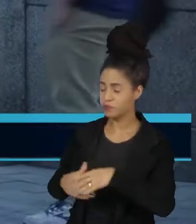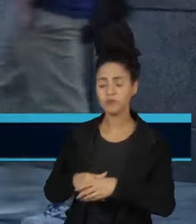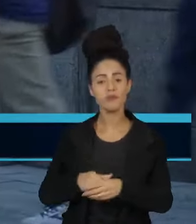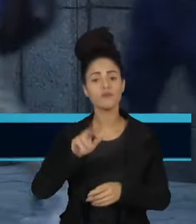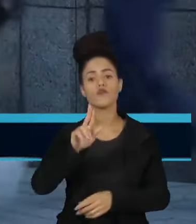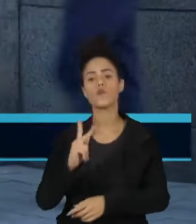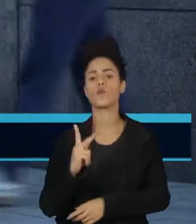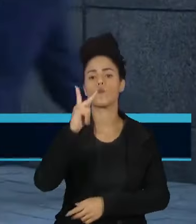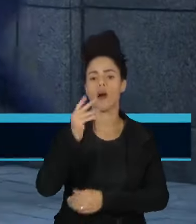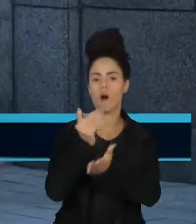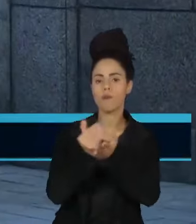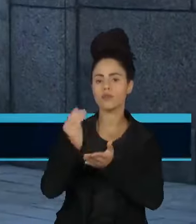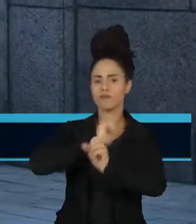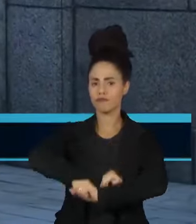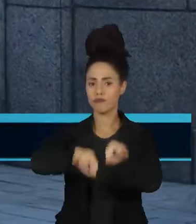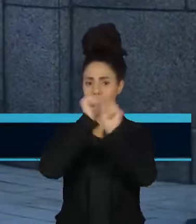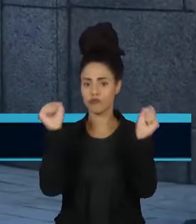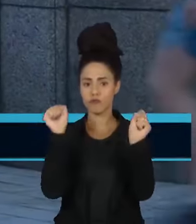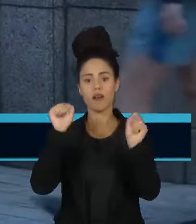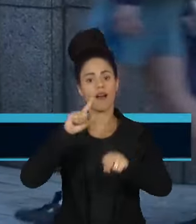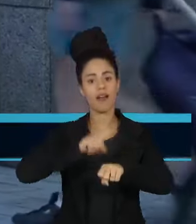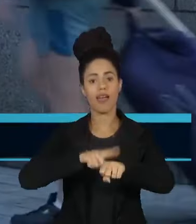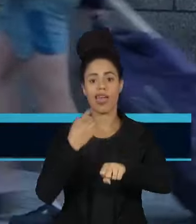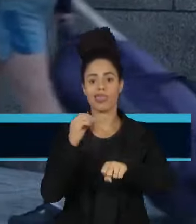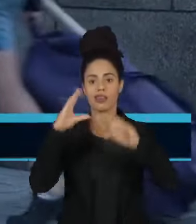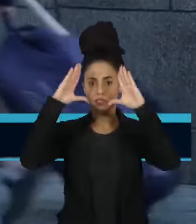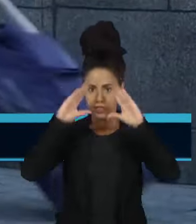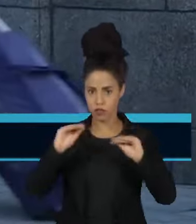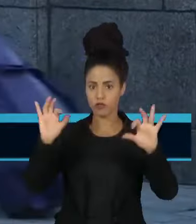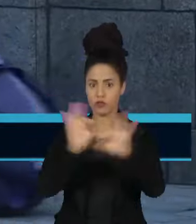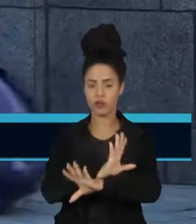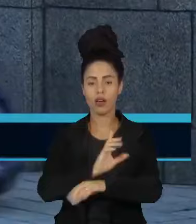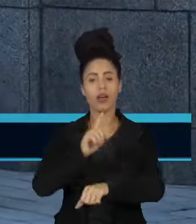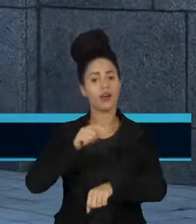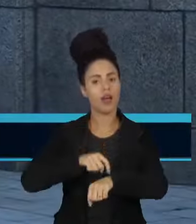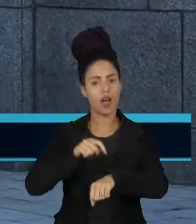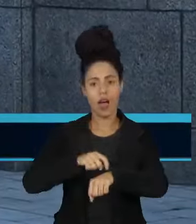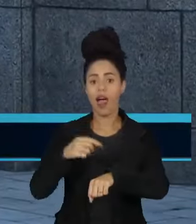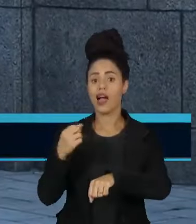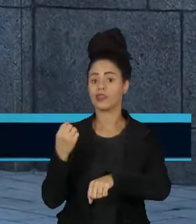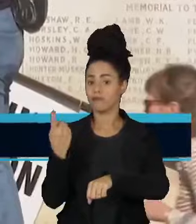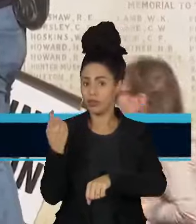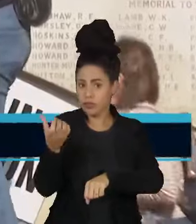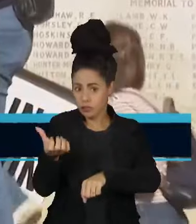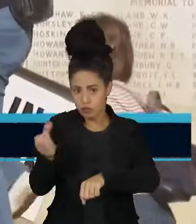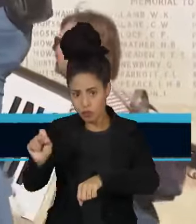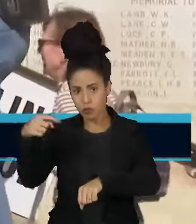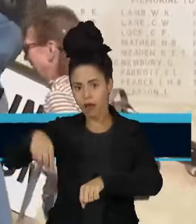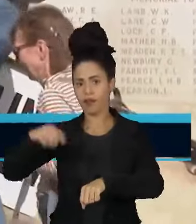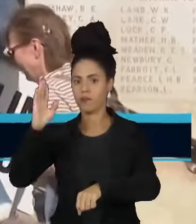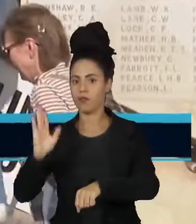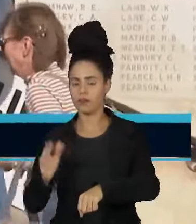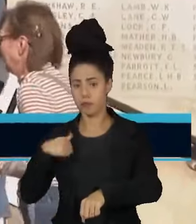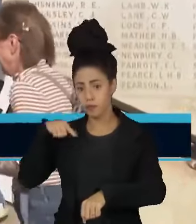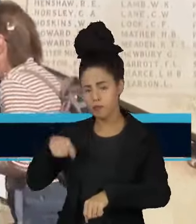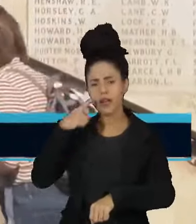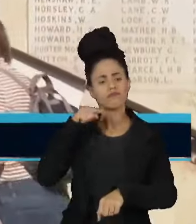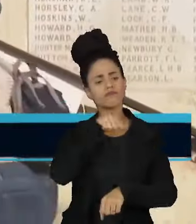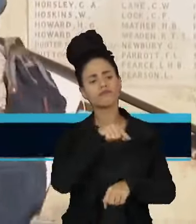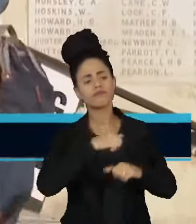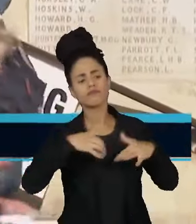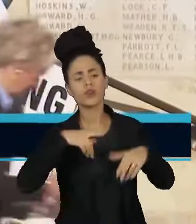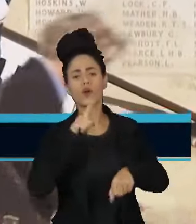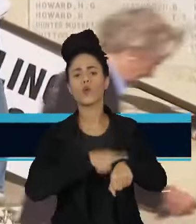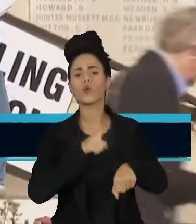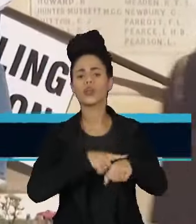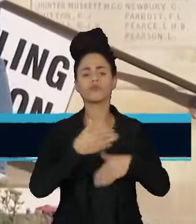Reino Unido Começou cedo e terminou às 10 da noite 18 horas no horário de Brasília assim os eleitores tiveram